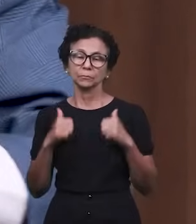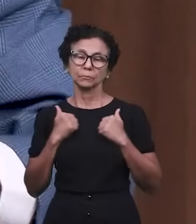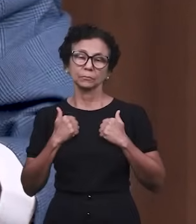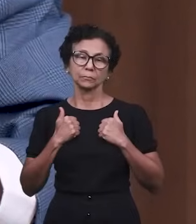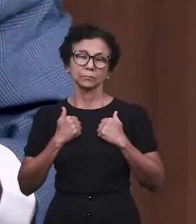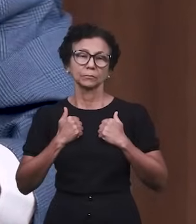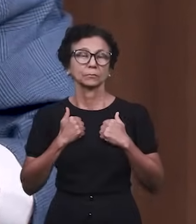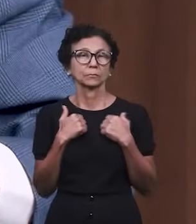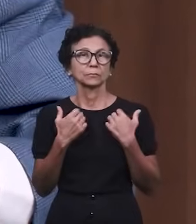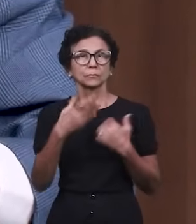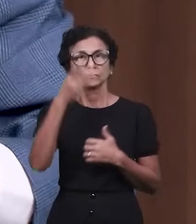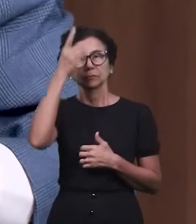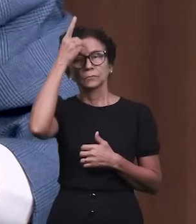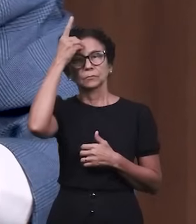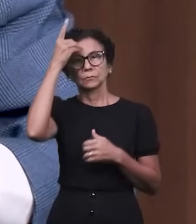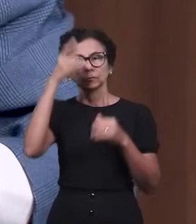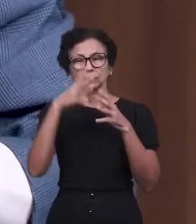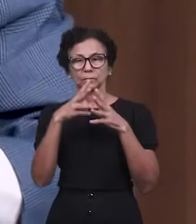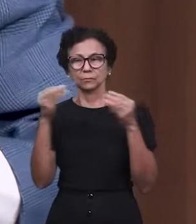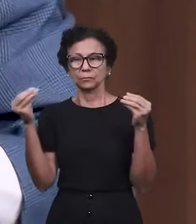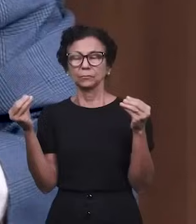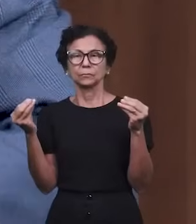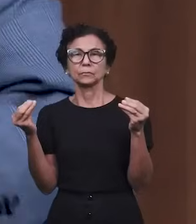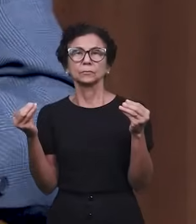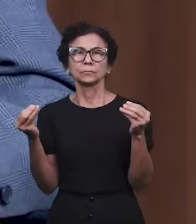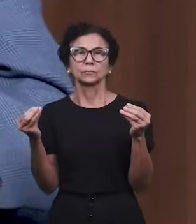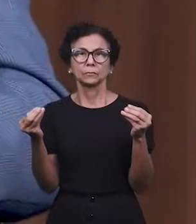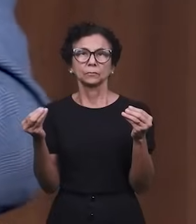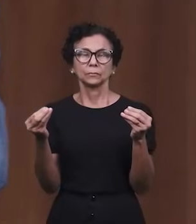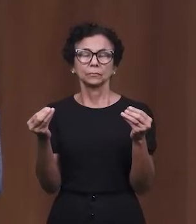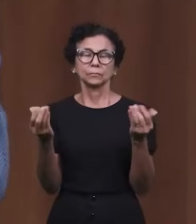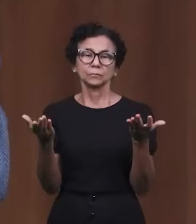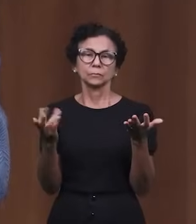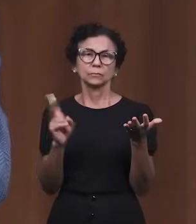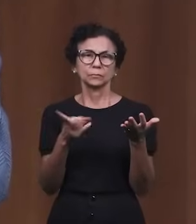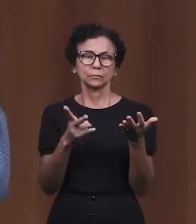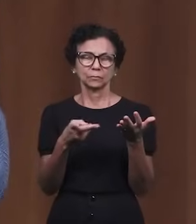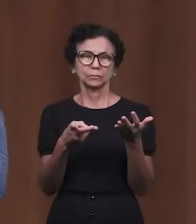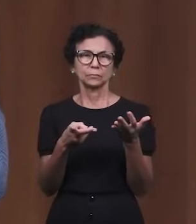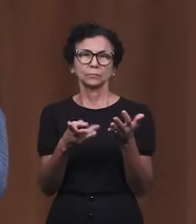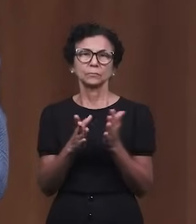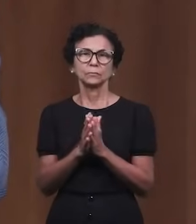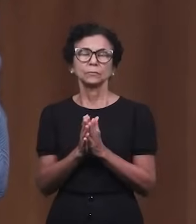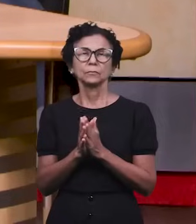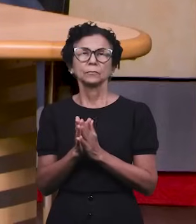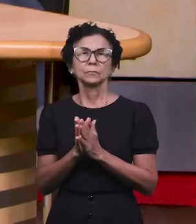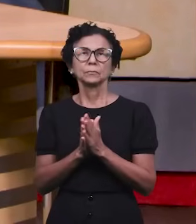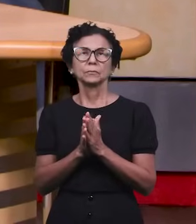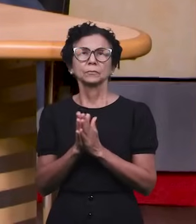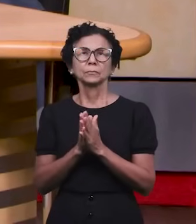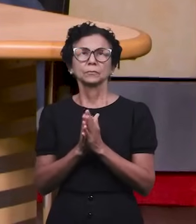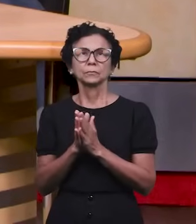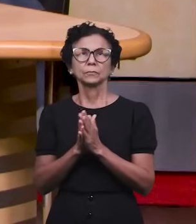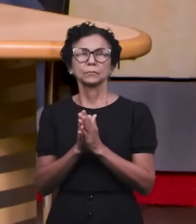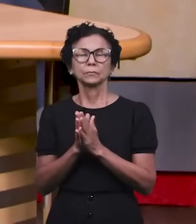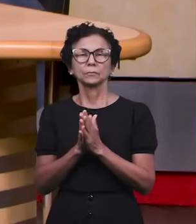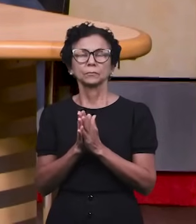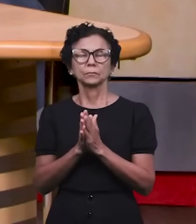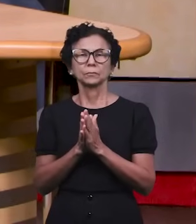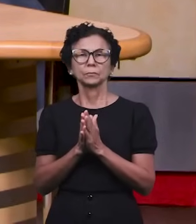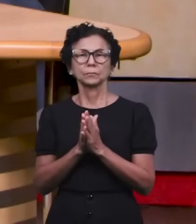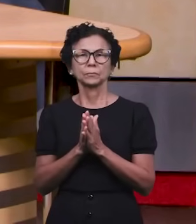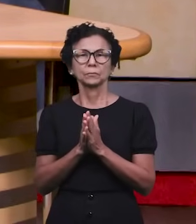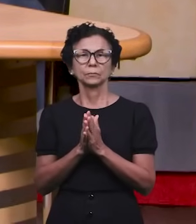os dons vão desaparecer da sua vida. Né? Você tem que estar sempre buscando. Até porque a vida, o